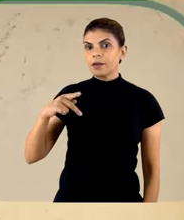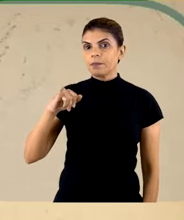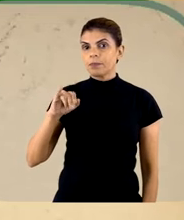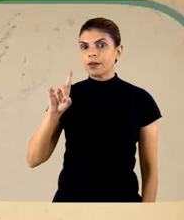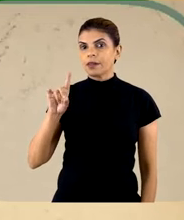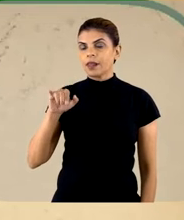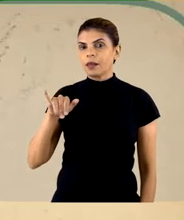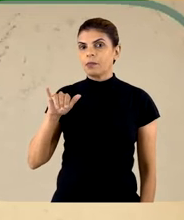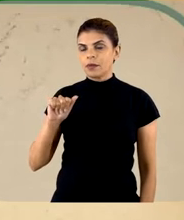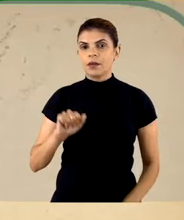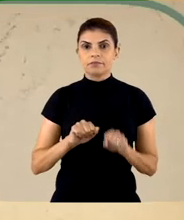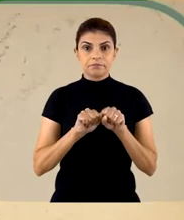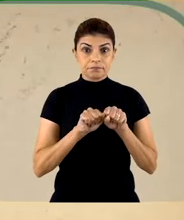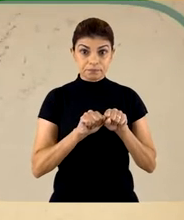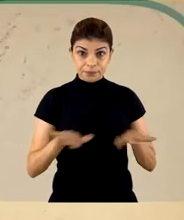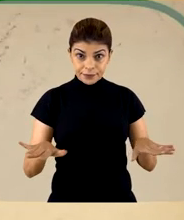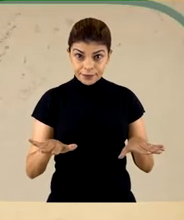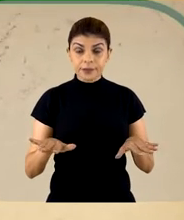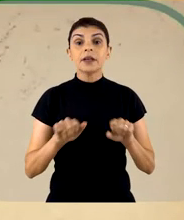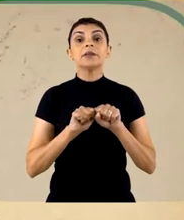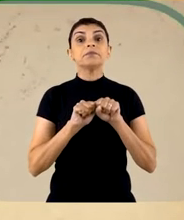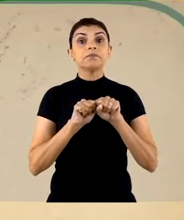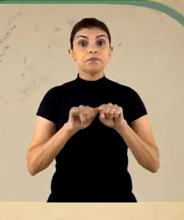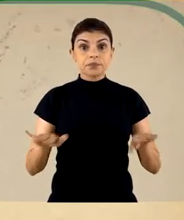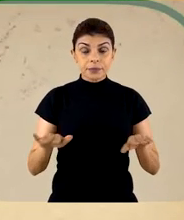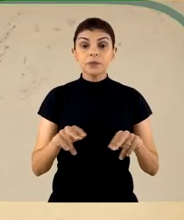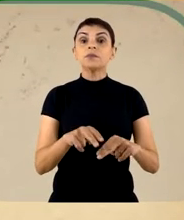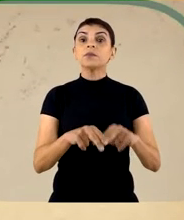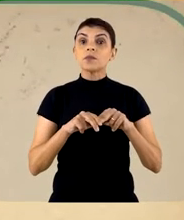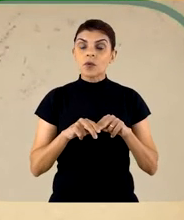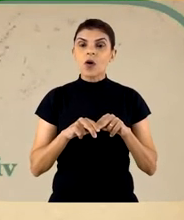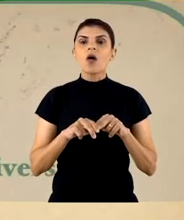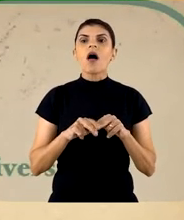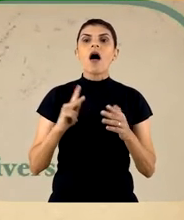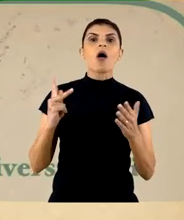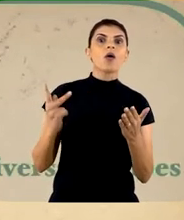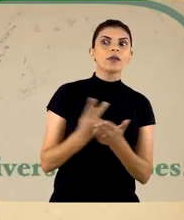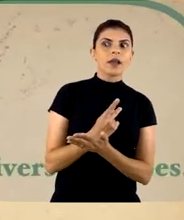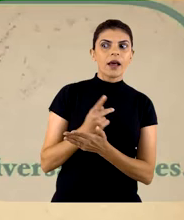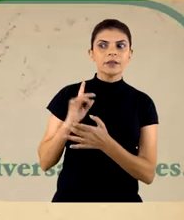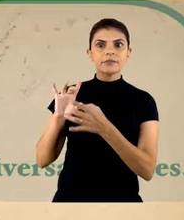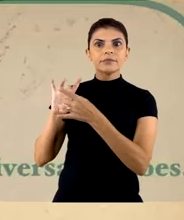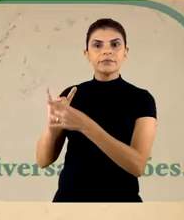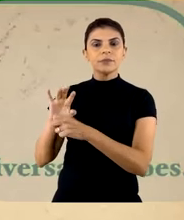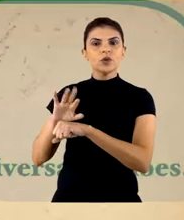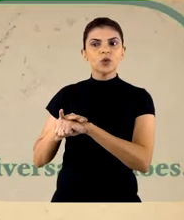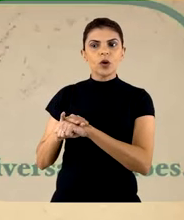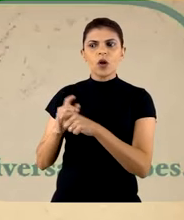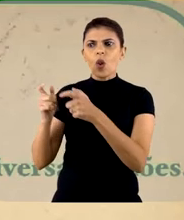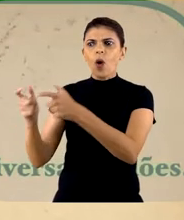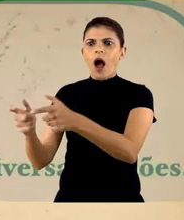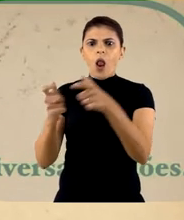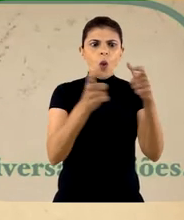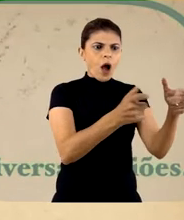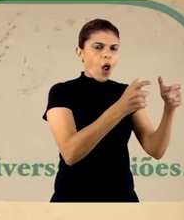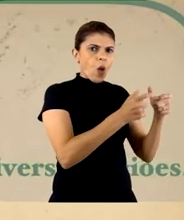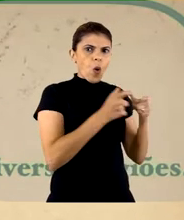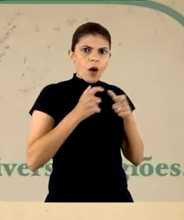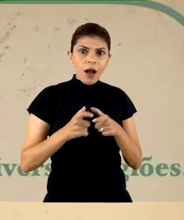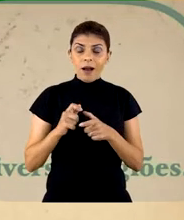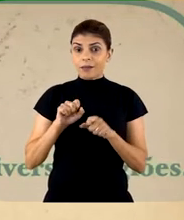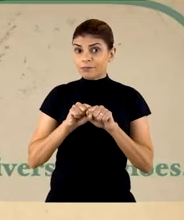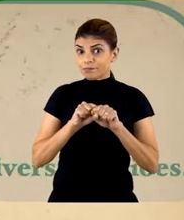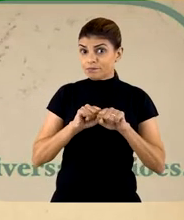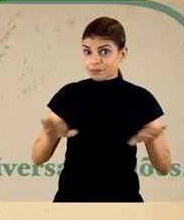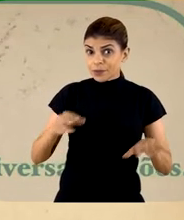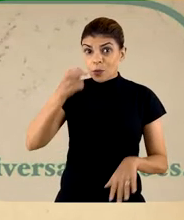Epidemia. A epidemia se caracteriza quando um surto acontece em diversas regiões. Uma